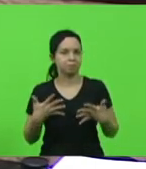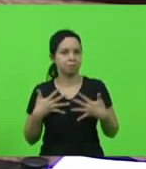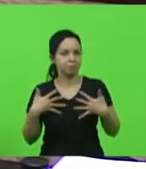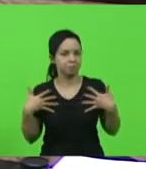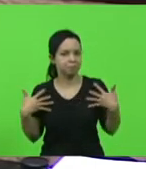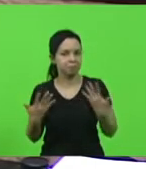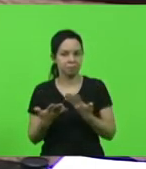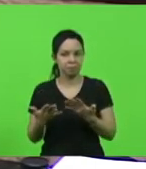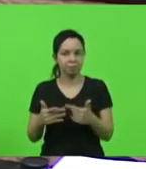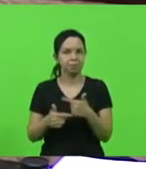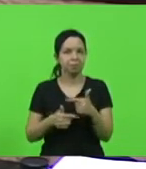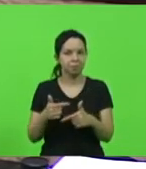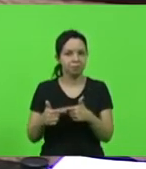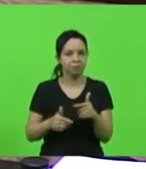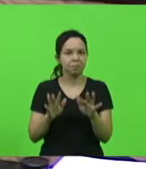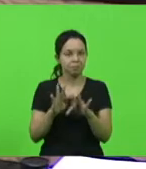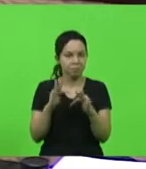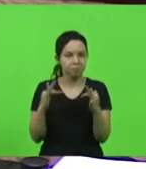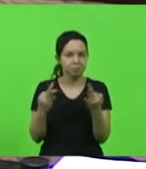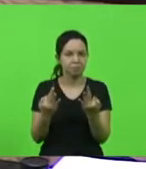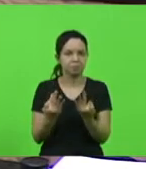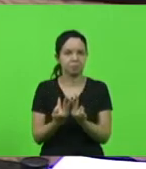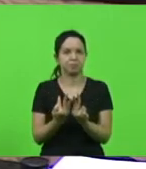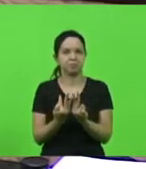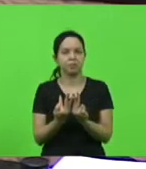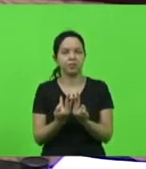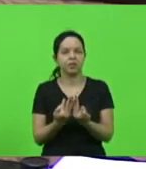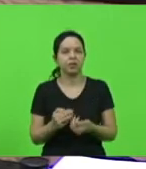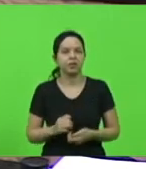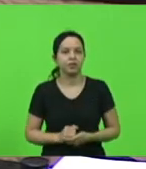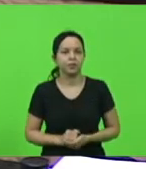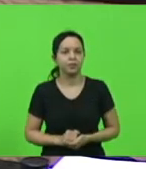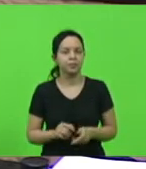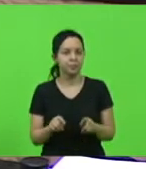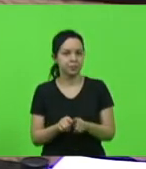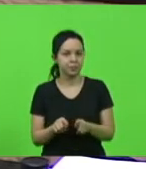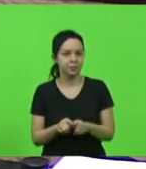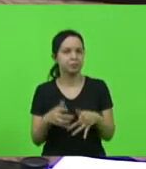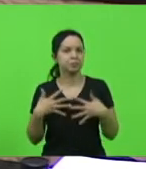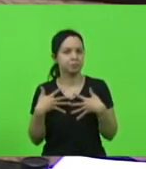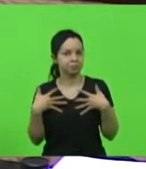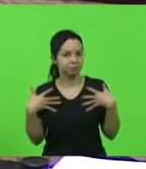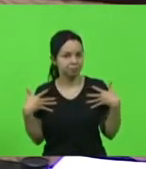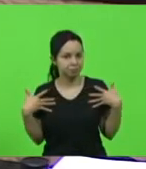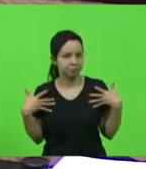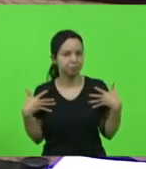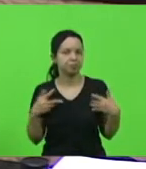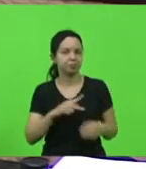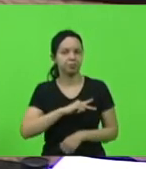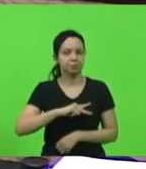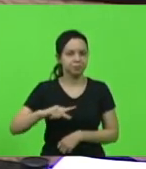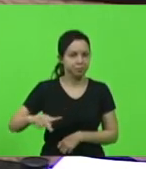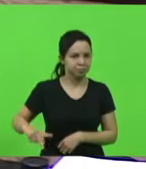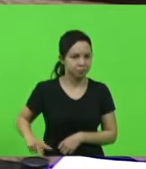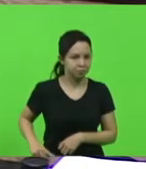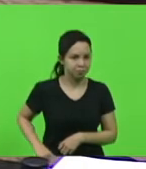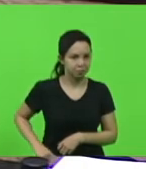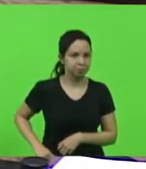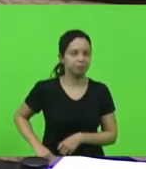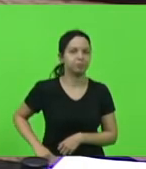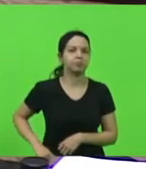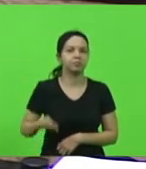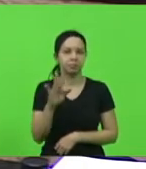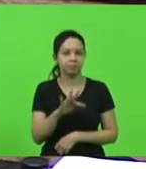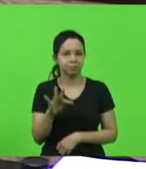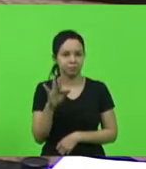que são a fortaleza de cada um. E aqui também estendo a minha homenagem ao Deraldo Opa, que é o presidente da Federação Catarinense de Atletismo e